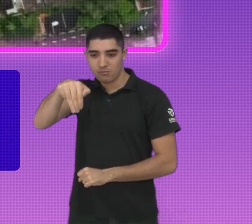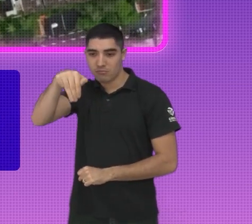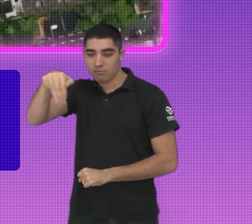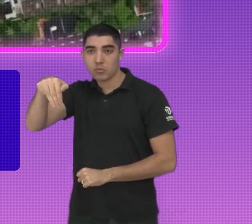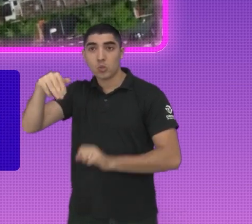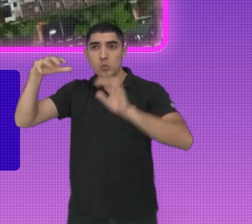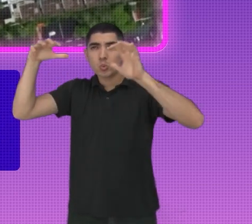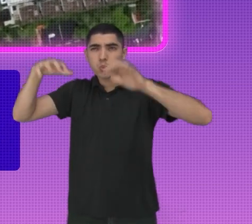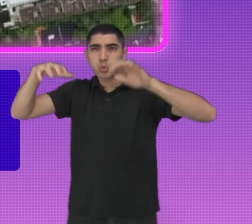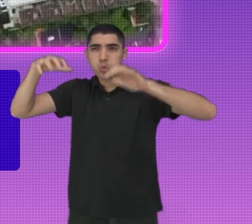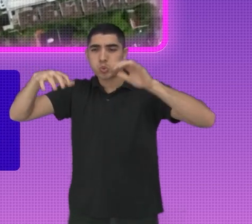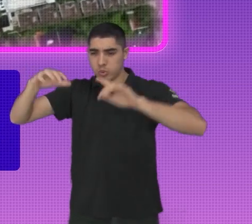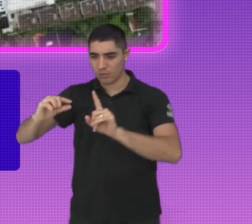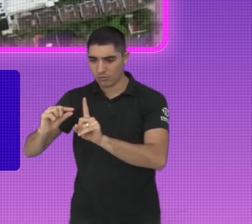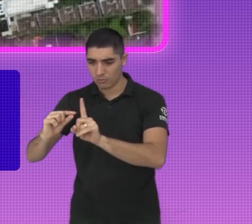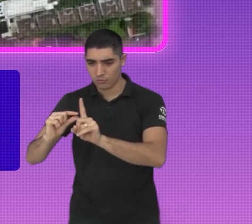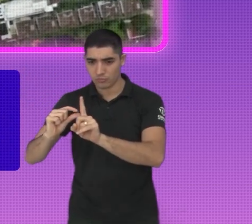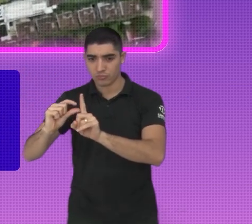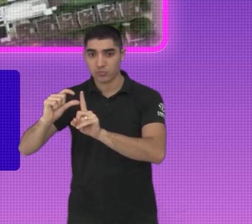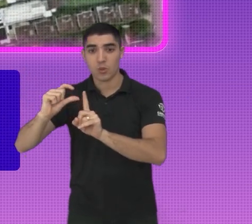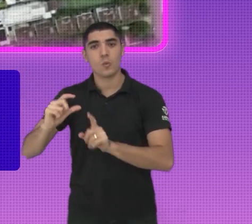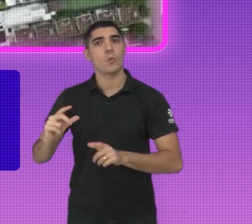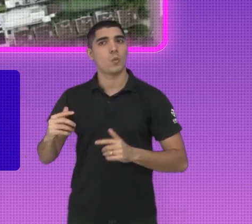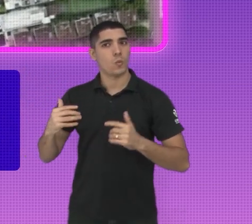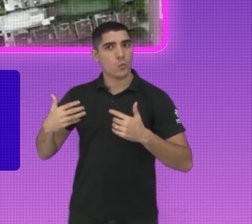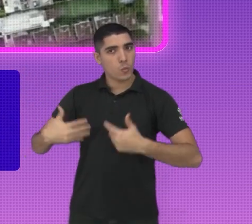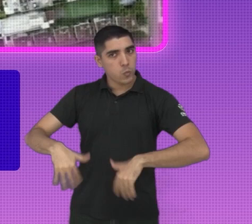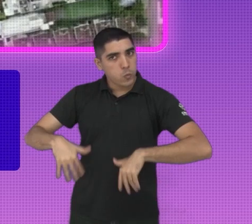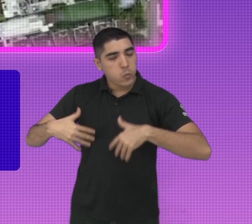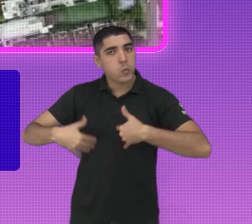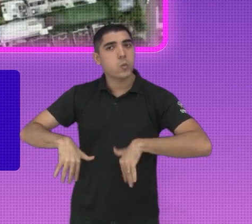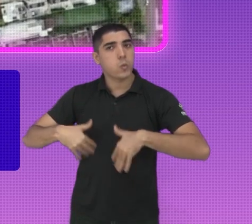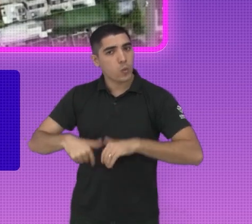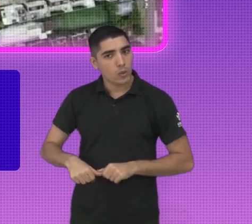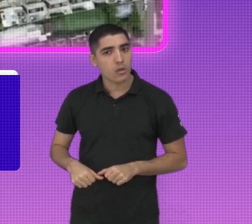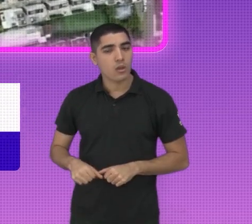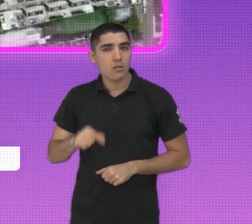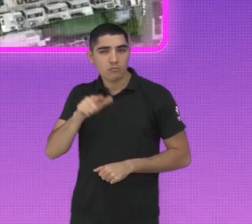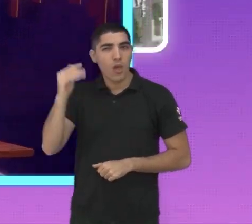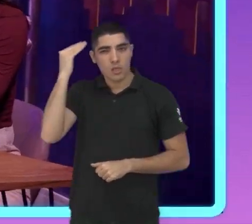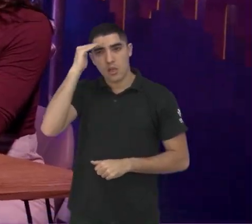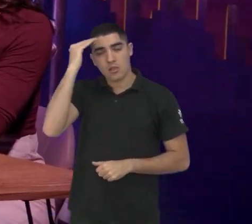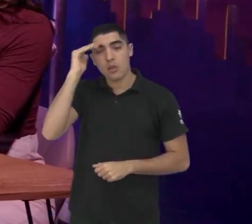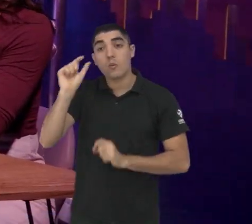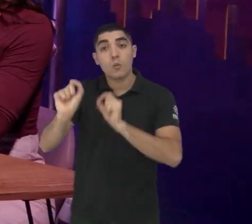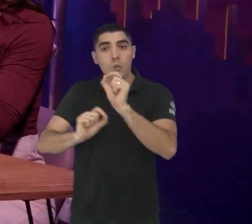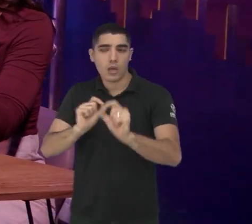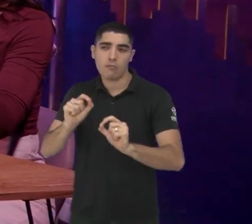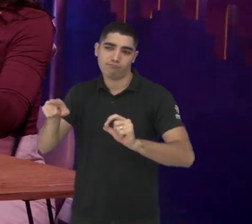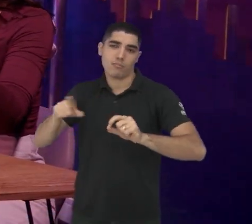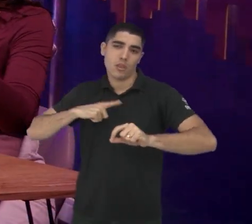682 milímetros de chuva em 24 horas. Gente, isso é muita coisa. Para a gente ter uma ideia, né, Tami,